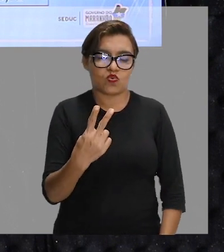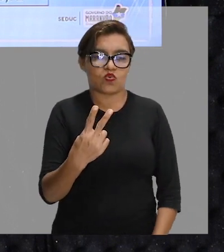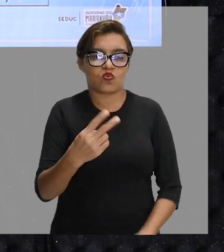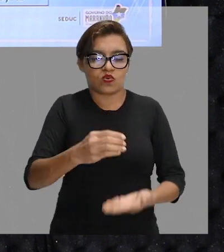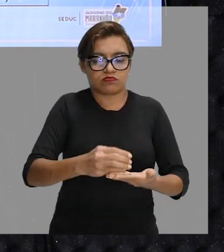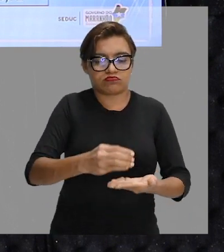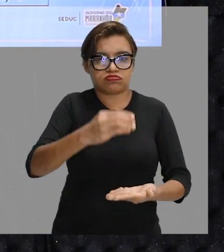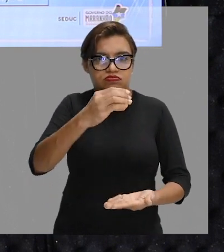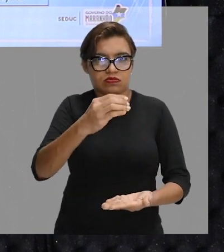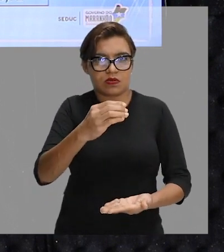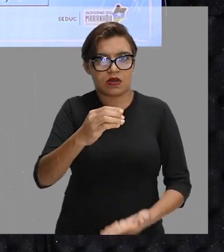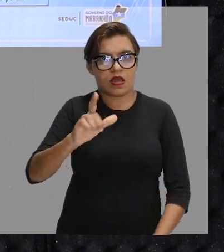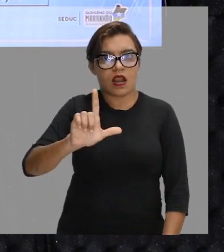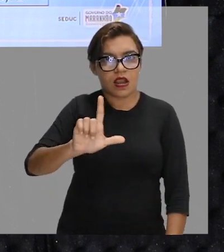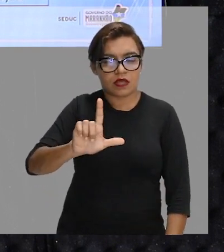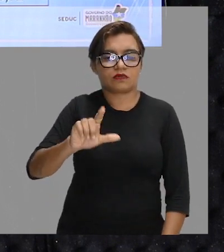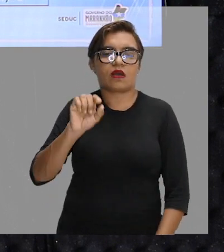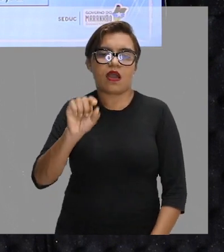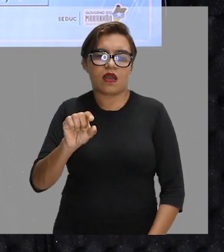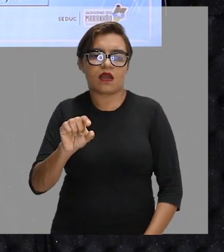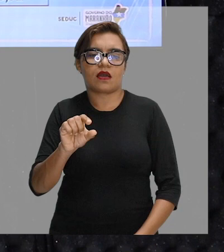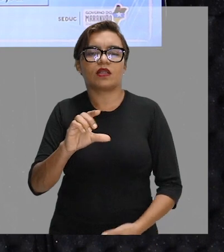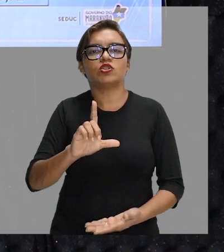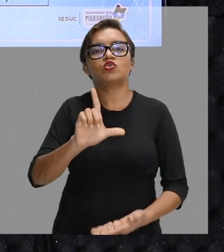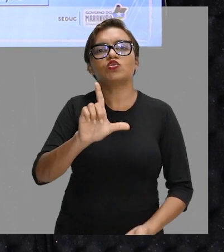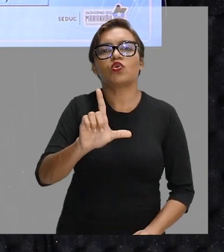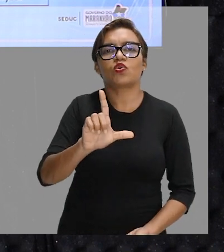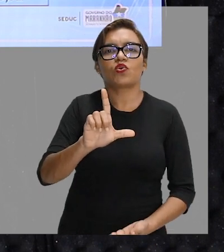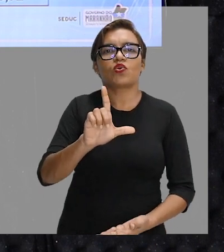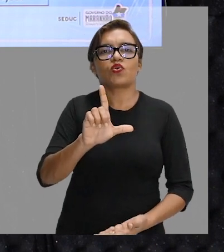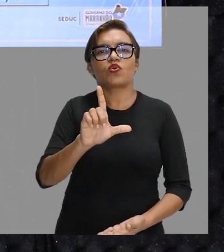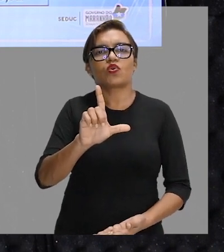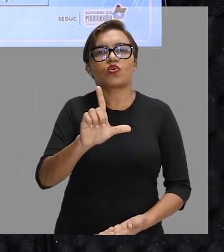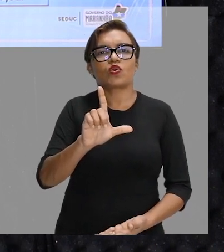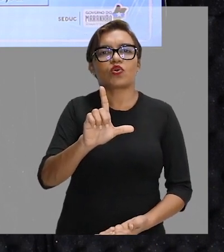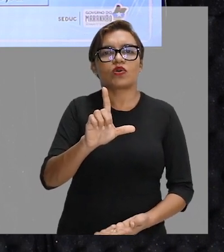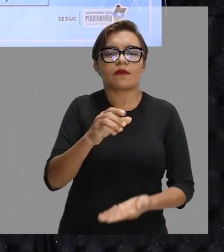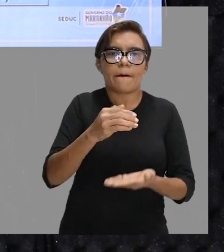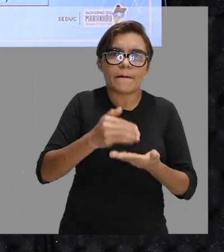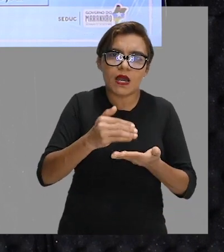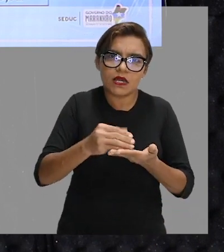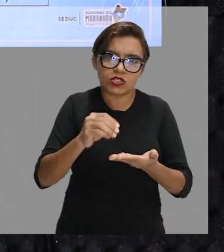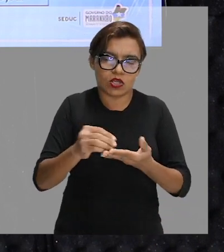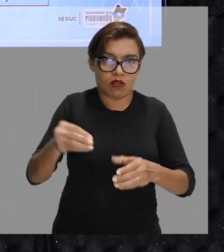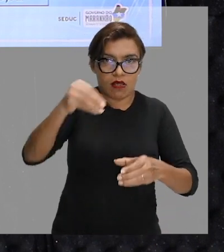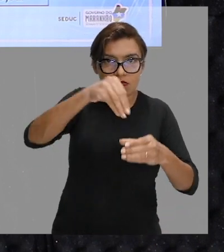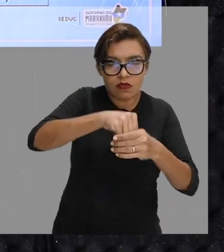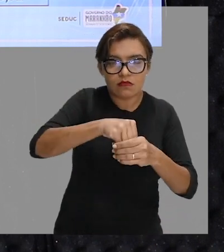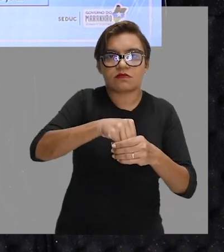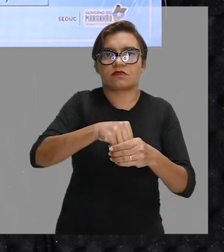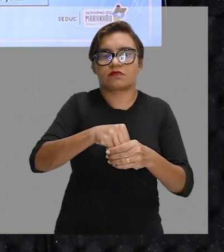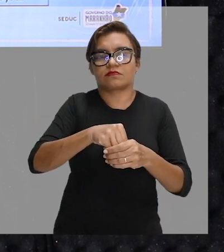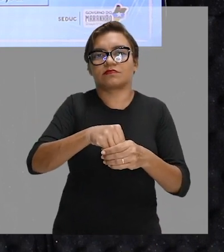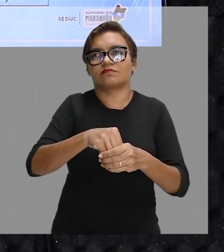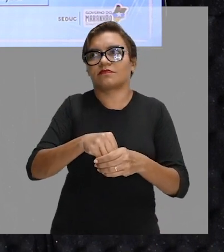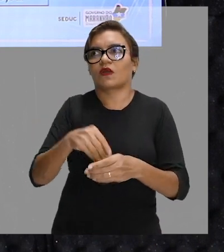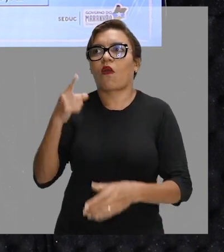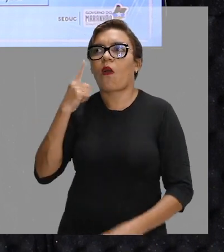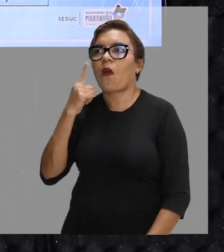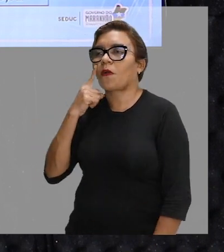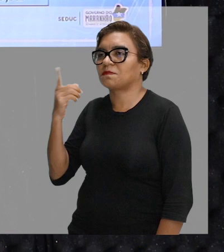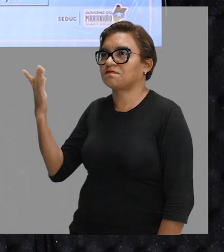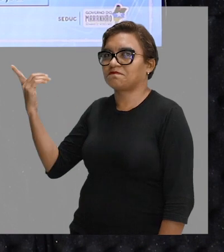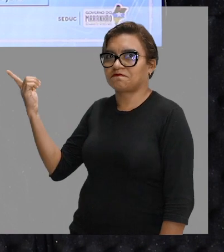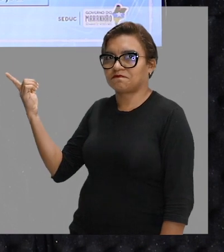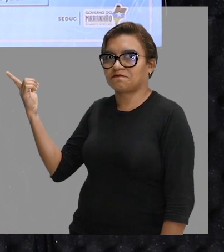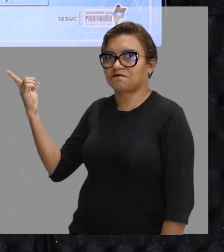agora eu tenho 2 mols de partículas de glicose. Então, eu tenho mais partículas. E 1 mol por litro da